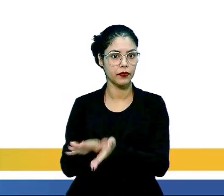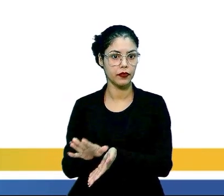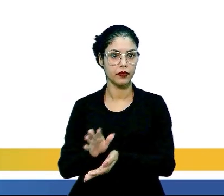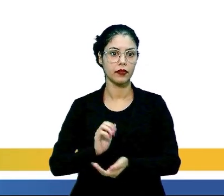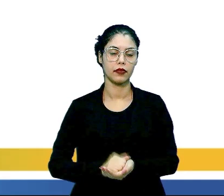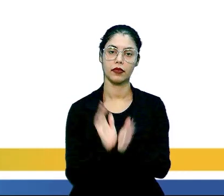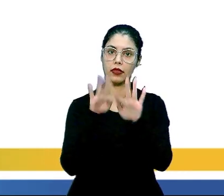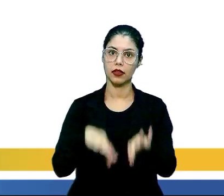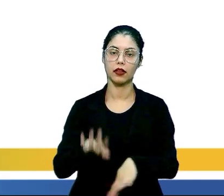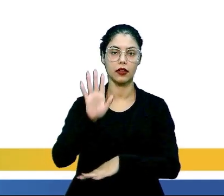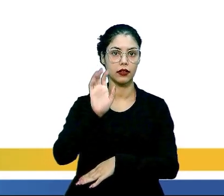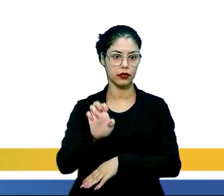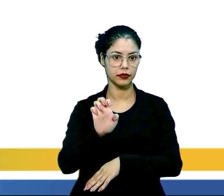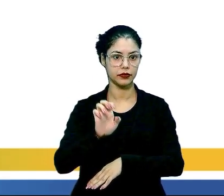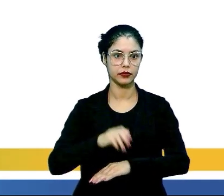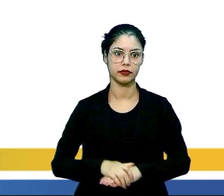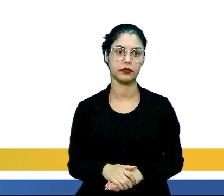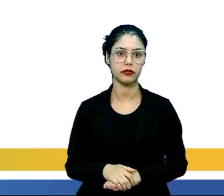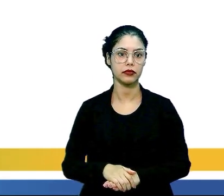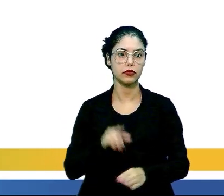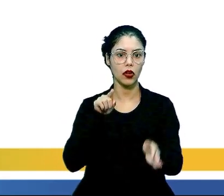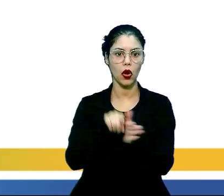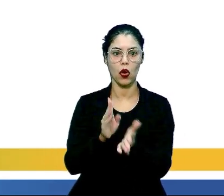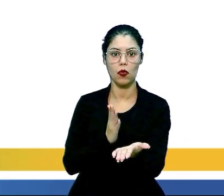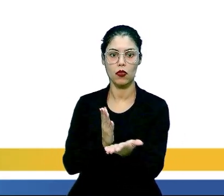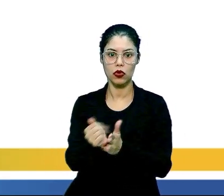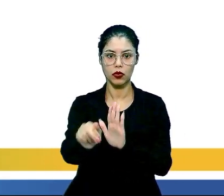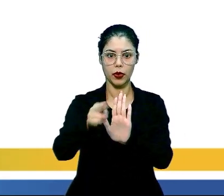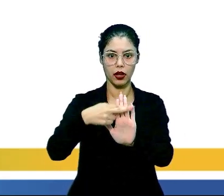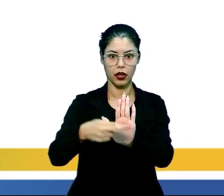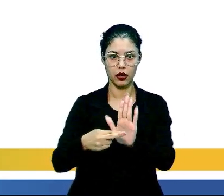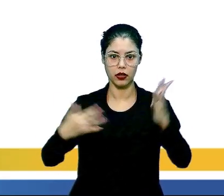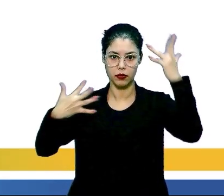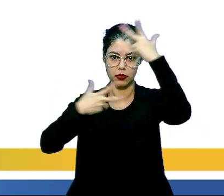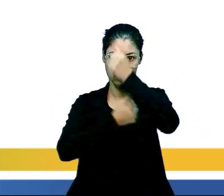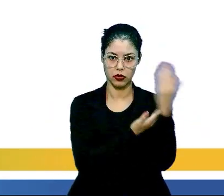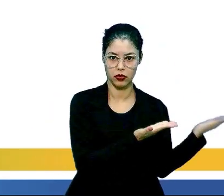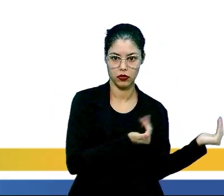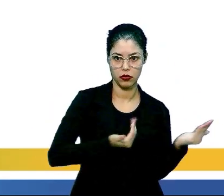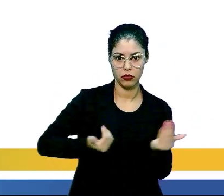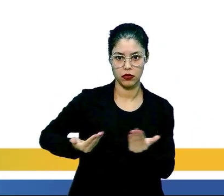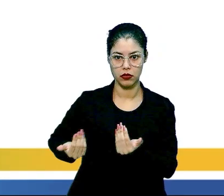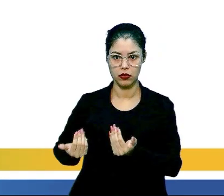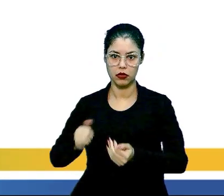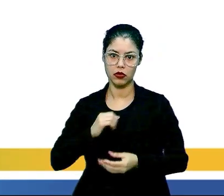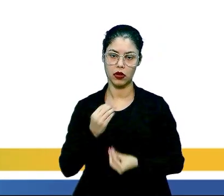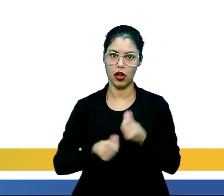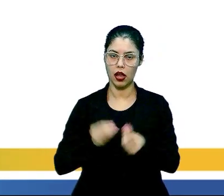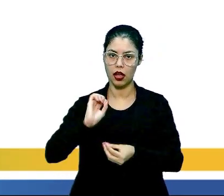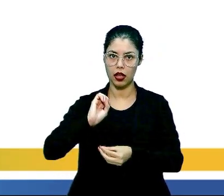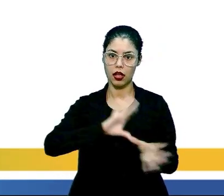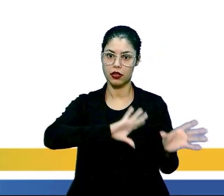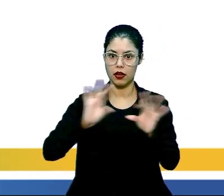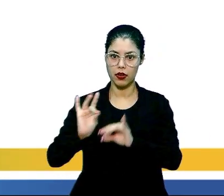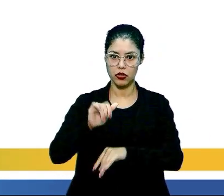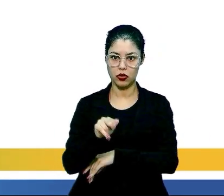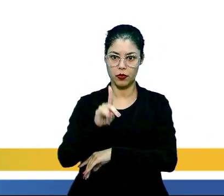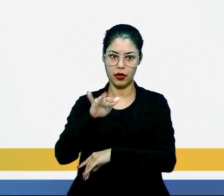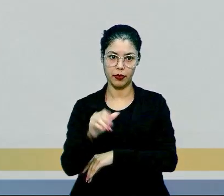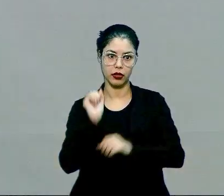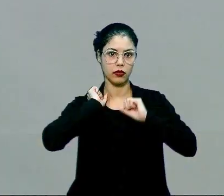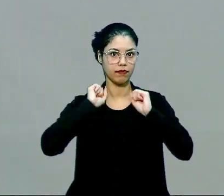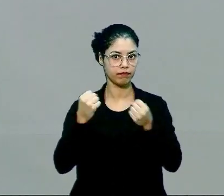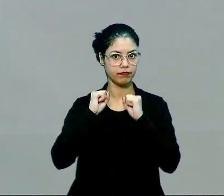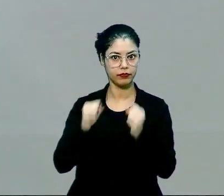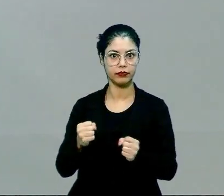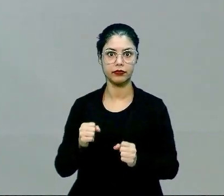descartada e, por fim, tem a letra E, que questionam a busca de padrões de beleza pelos jovens por meio de suplementos e